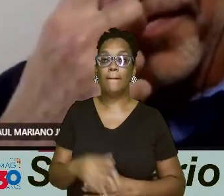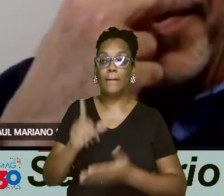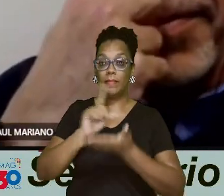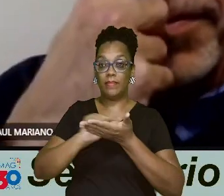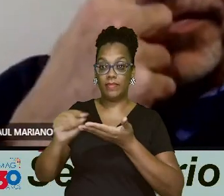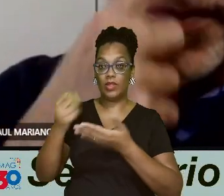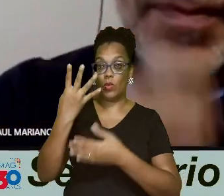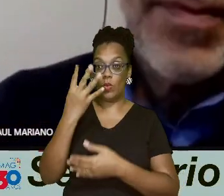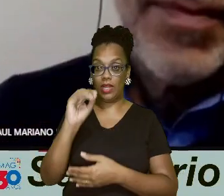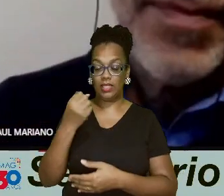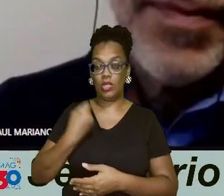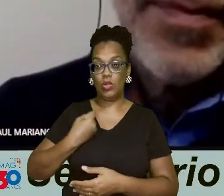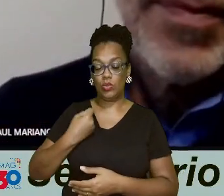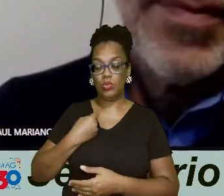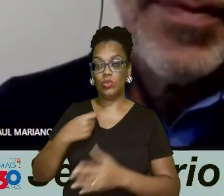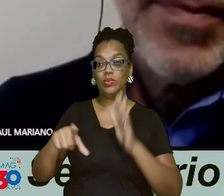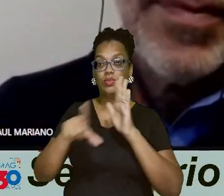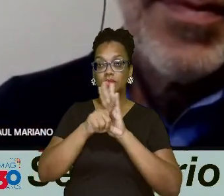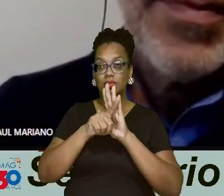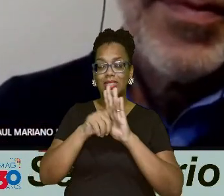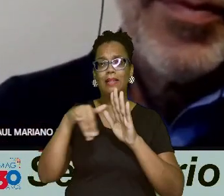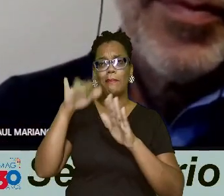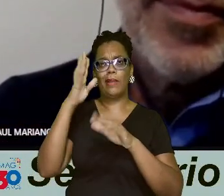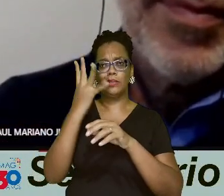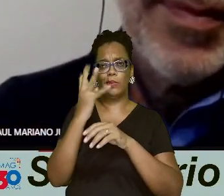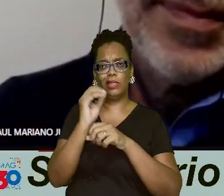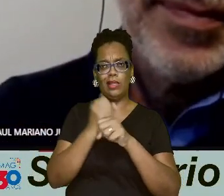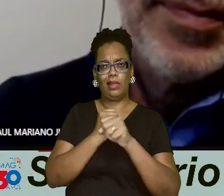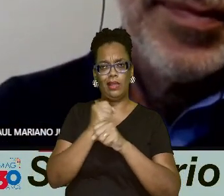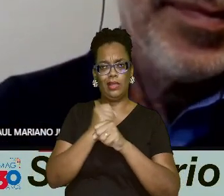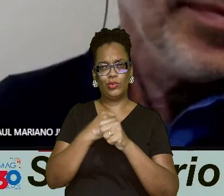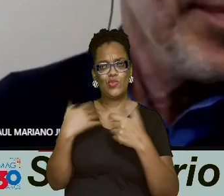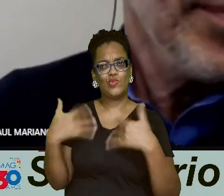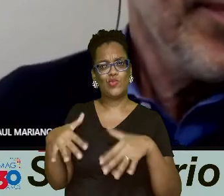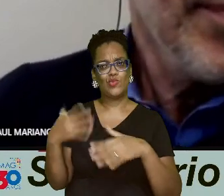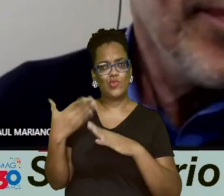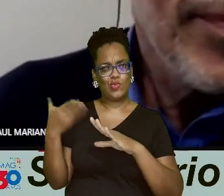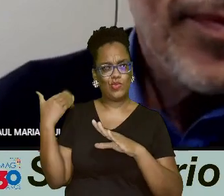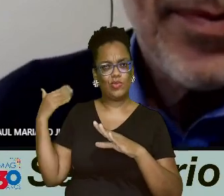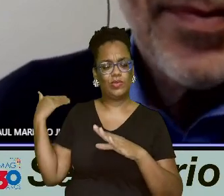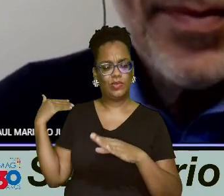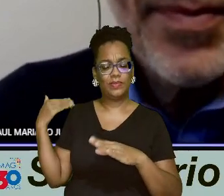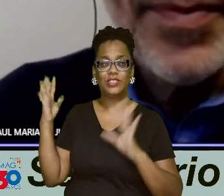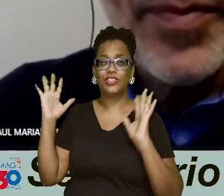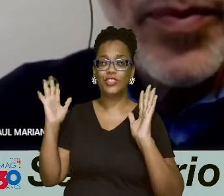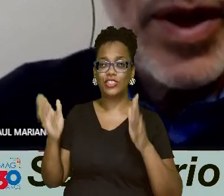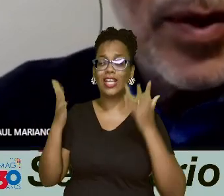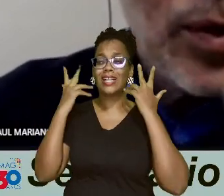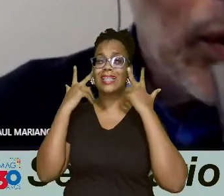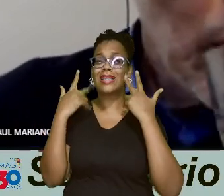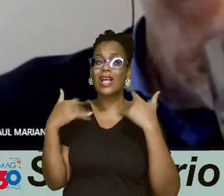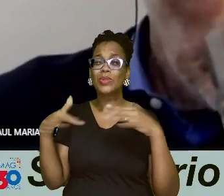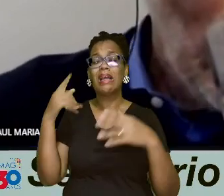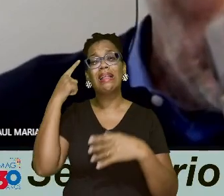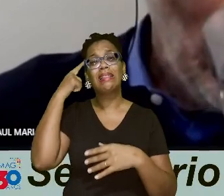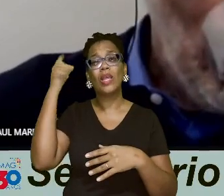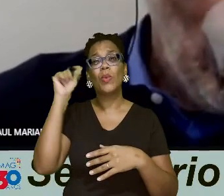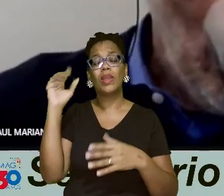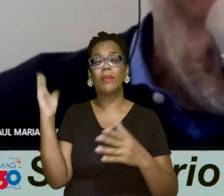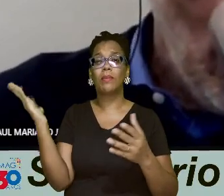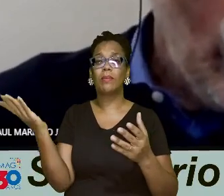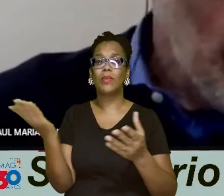e a lei das execuções fiscais tem mais de 40 anos. Né? E nós já tínhamos, naturalizada essa ideia de que o